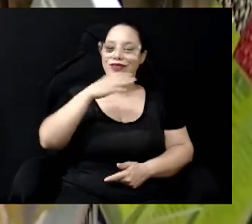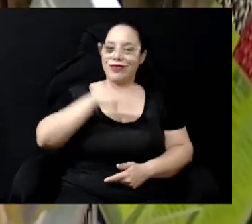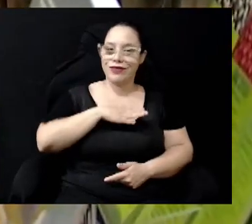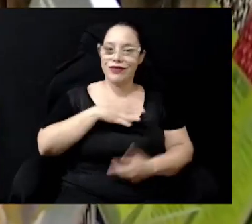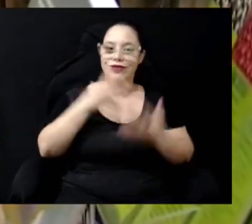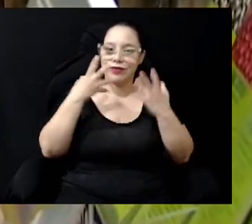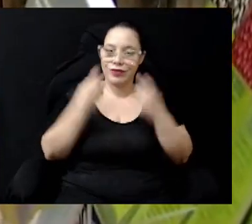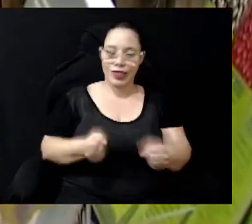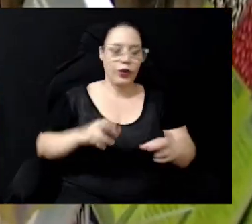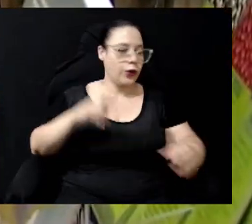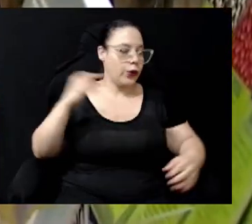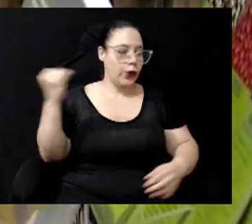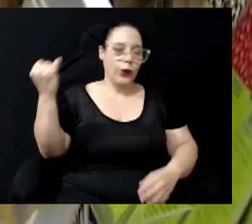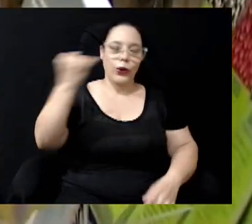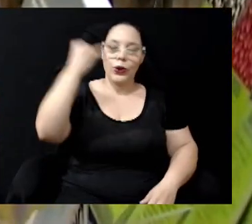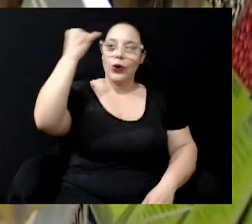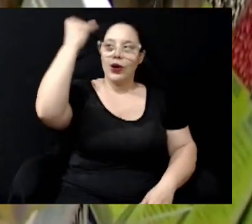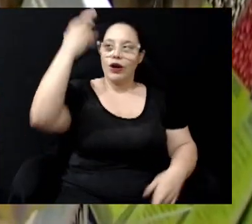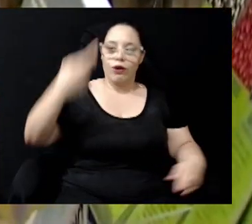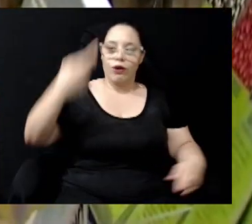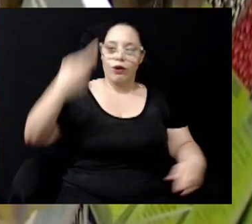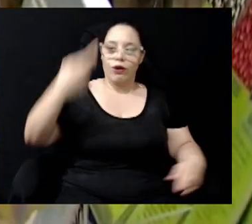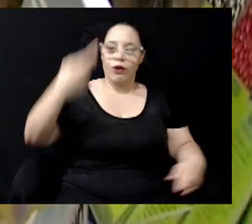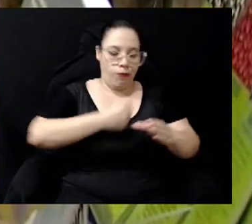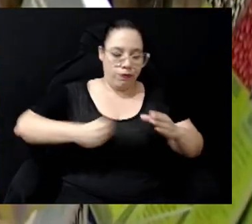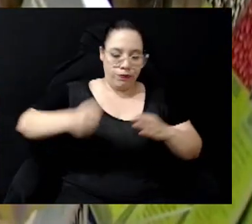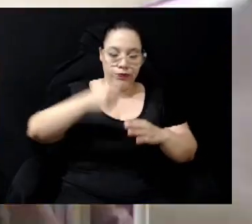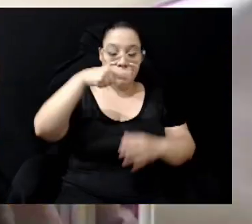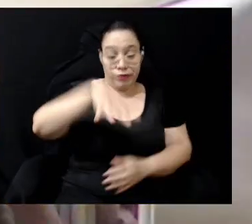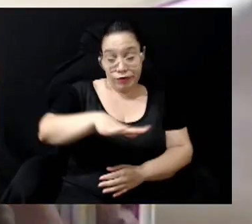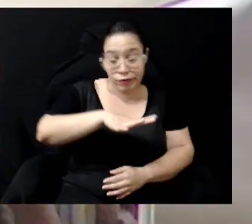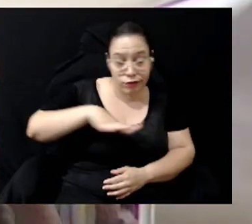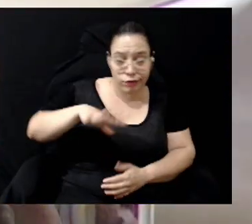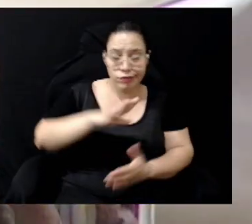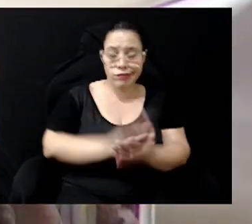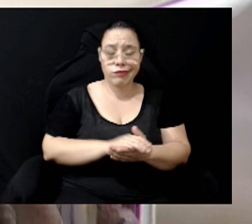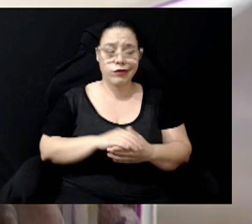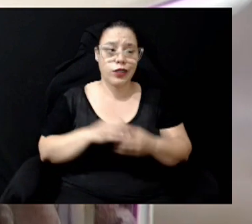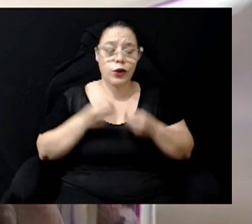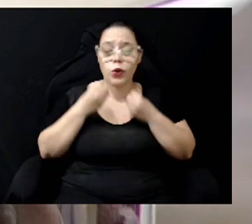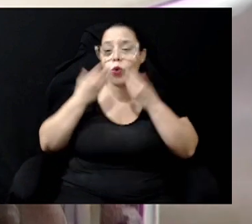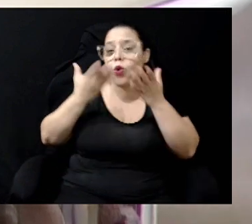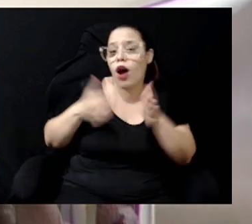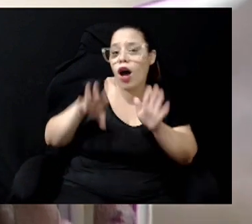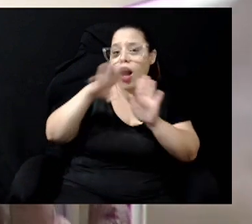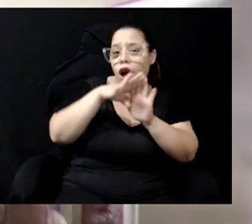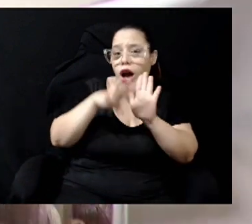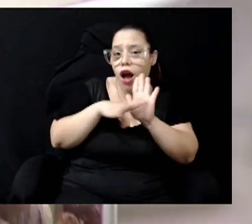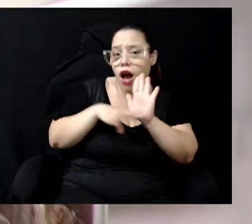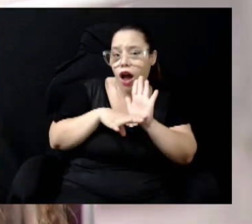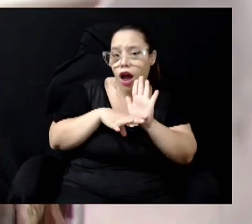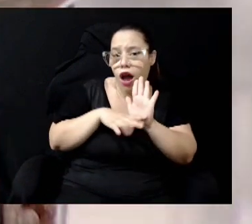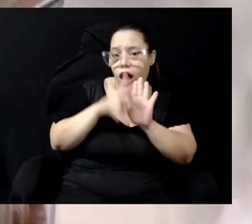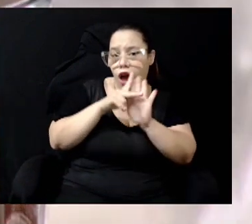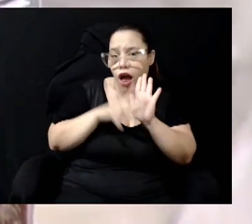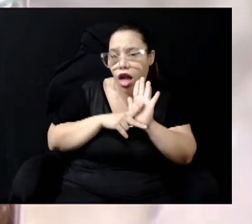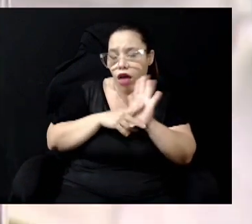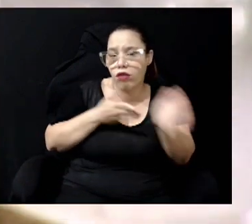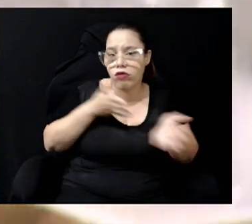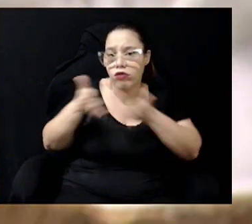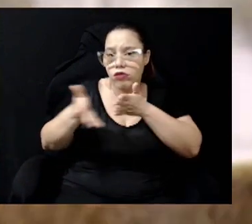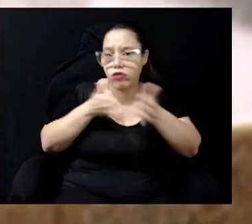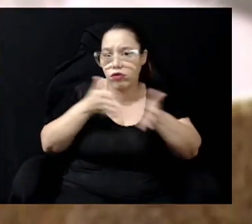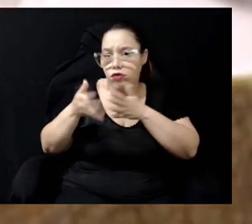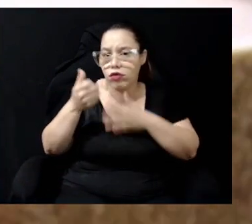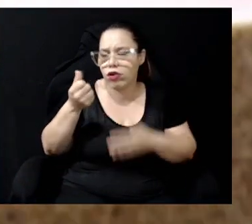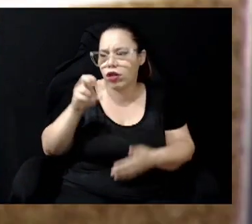importância gastronômica desta região. Qual a programação inclui aí a participação de 15